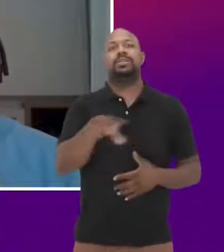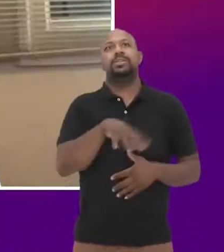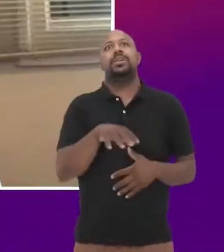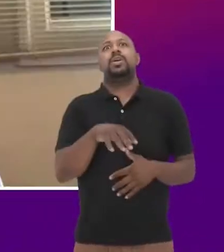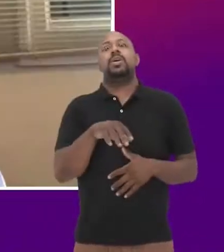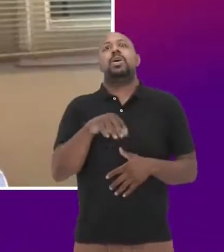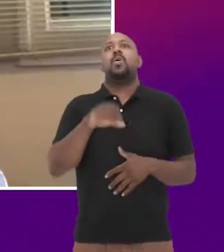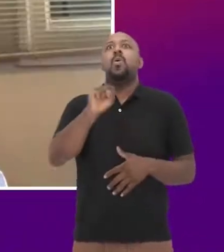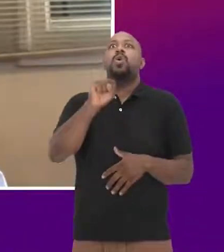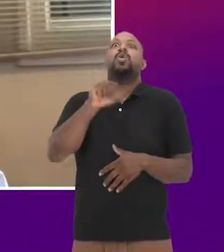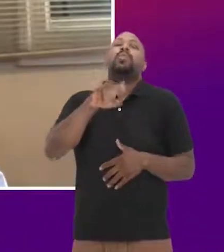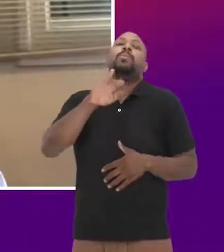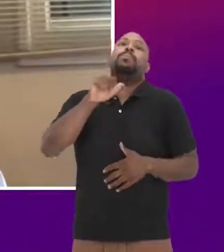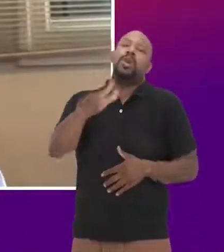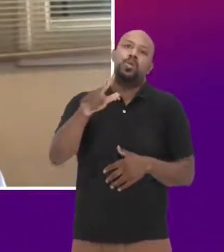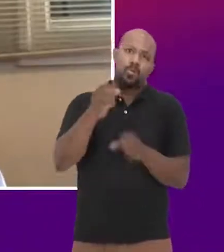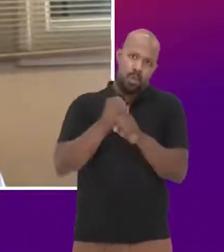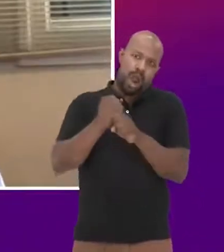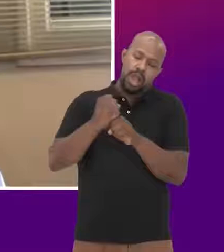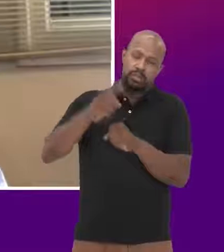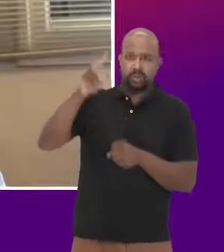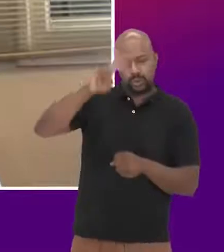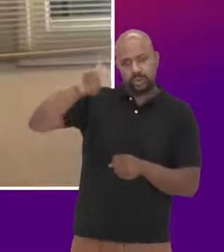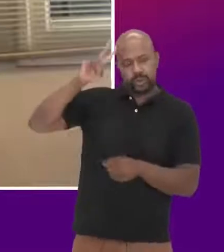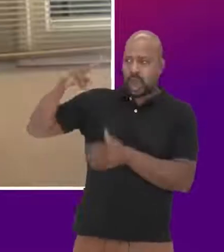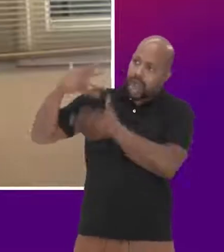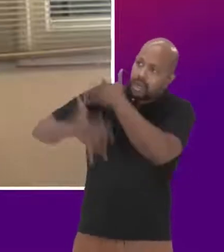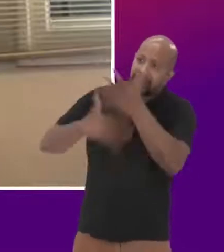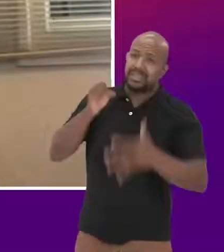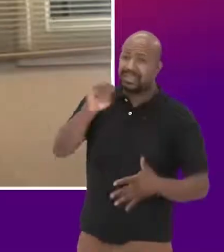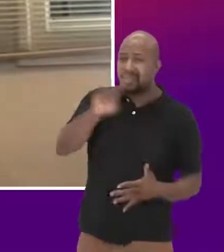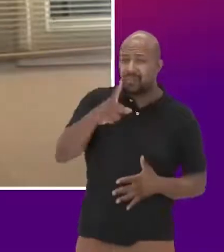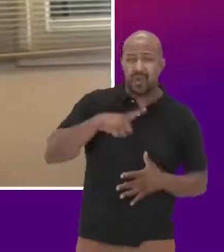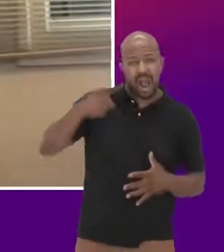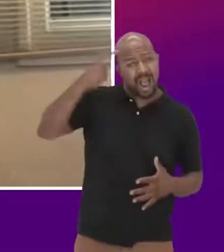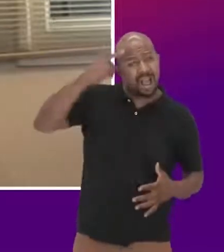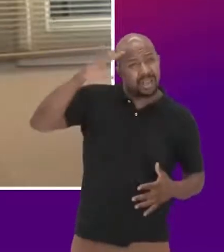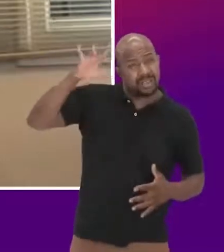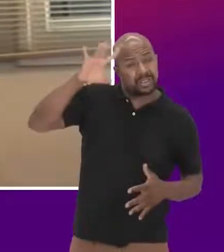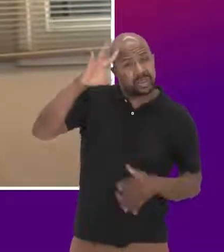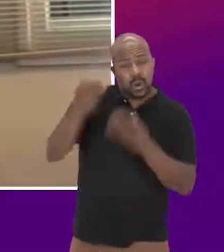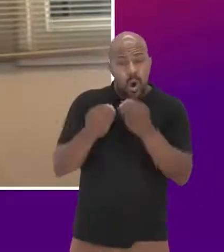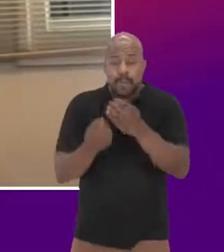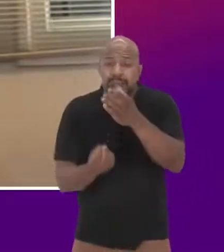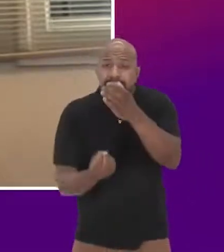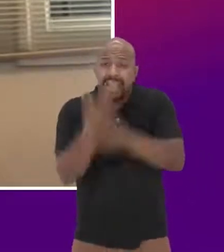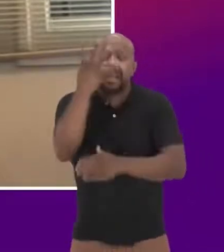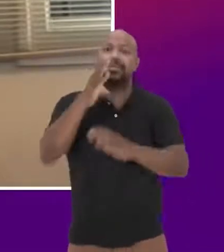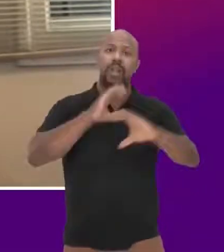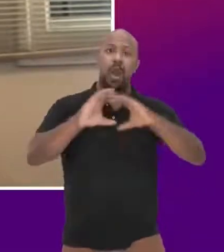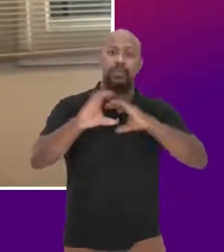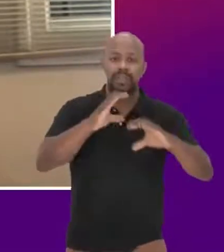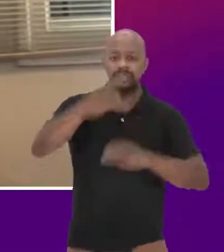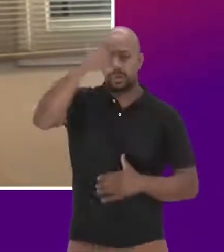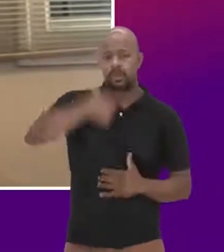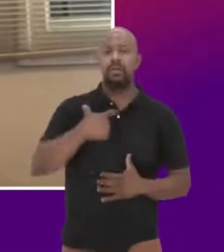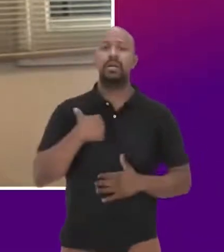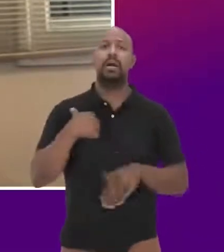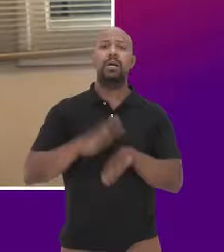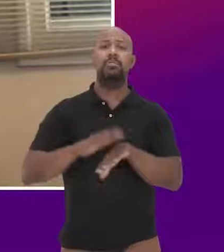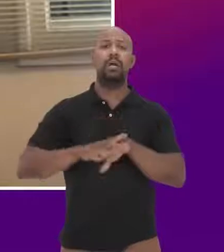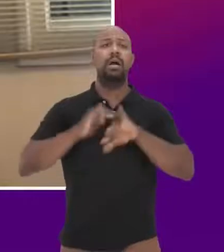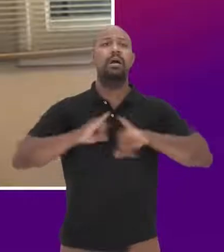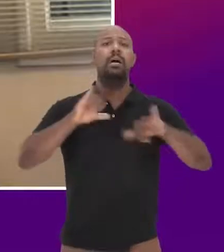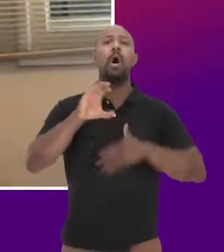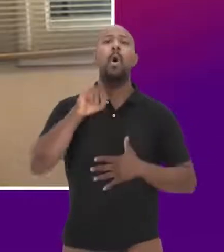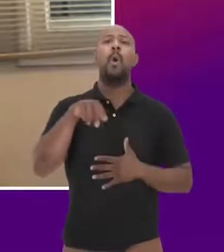de história, se não forem considerados pelo processo de criação da comunicação, o comunicador não vai